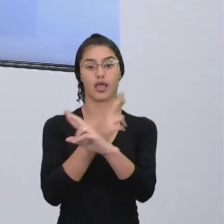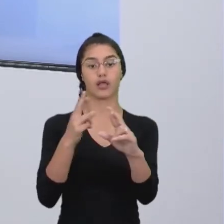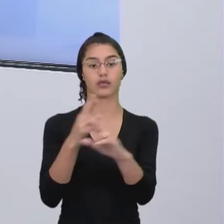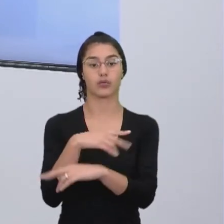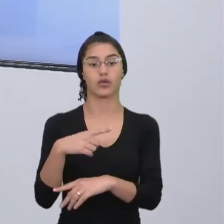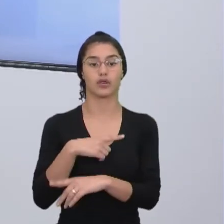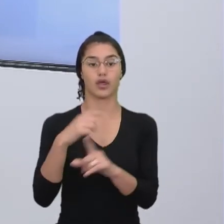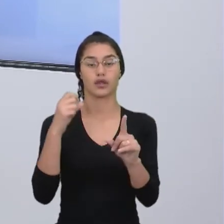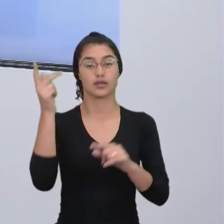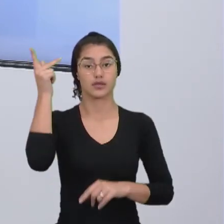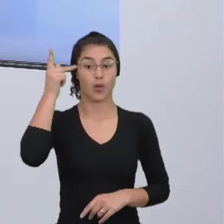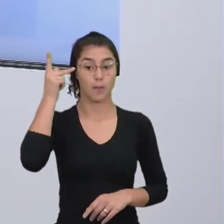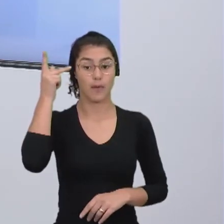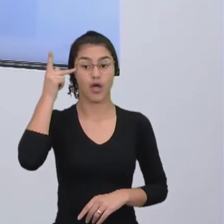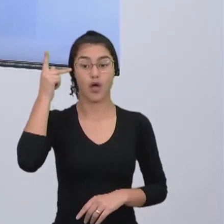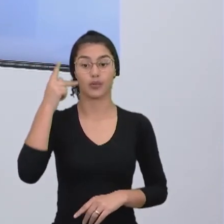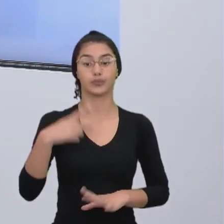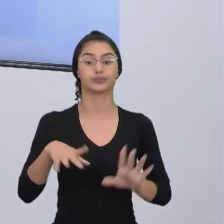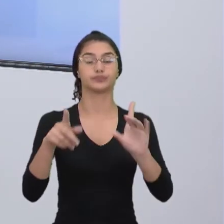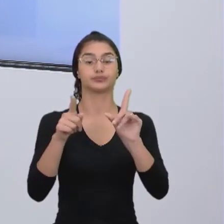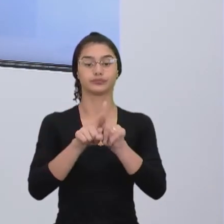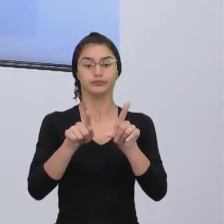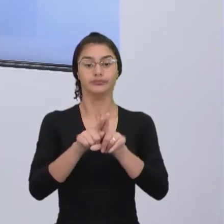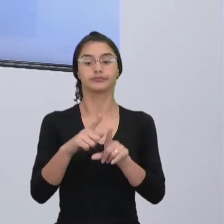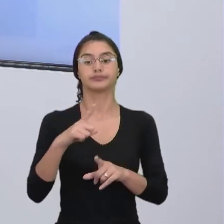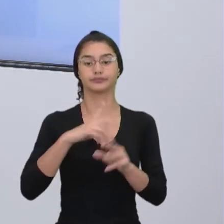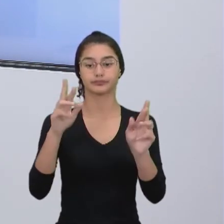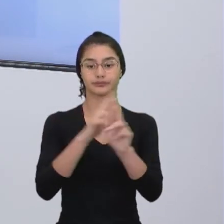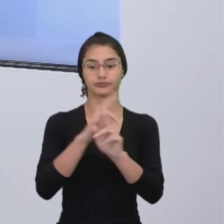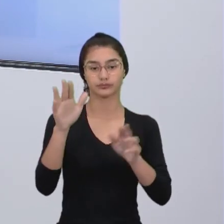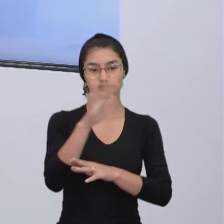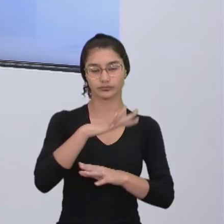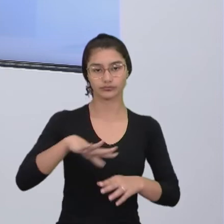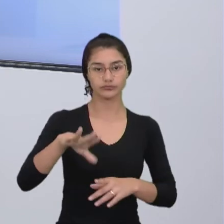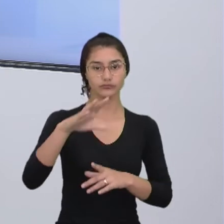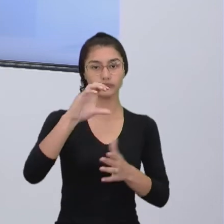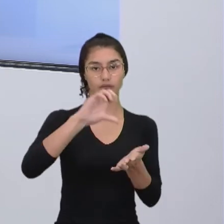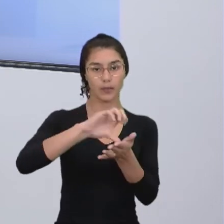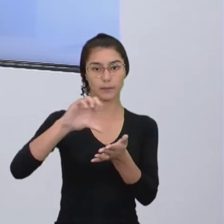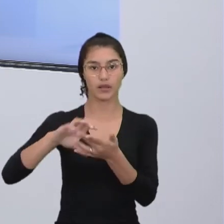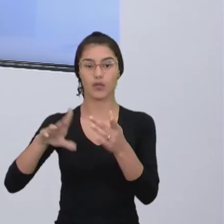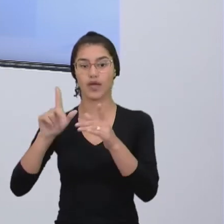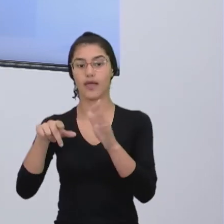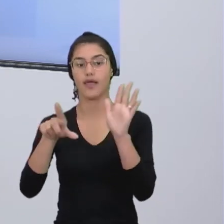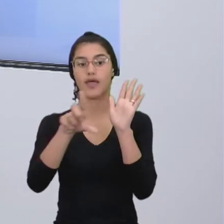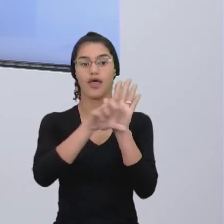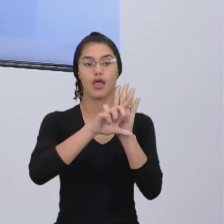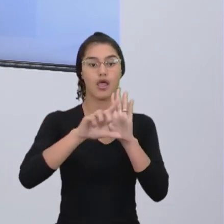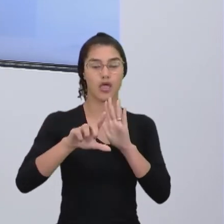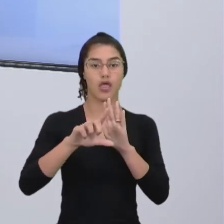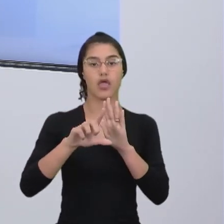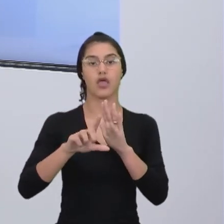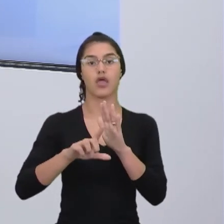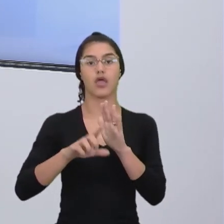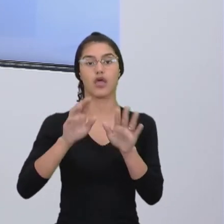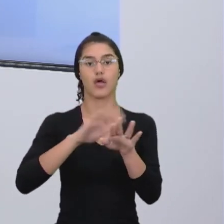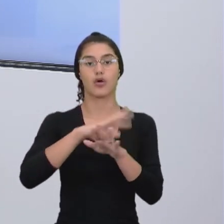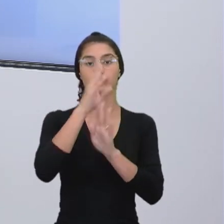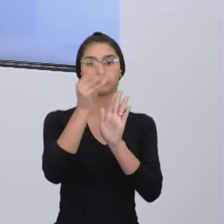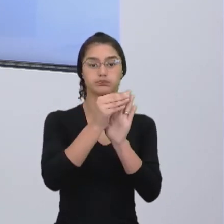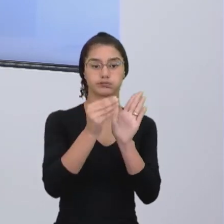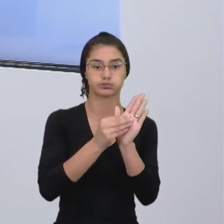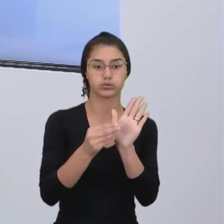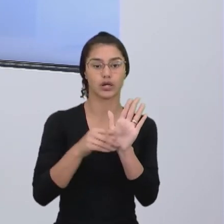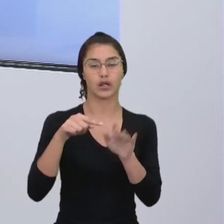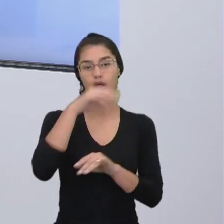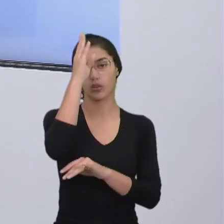aqui de São Paulo, né, que também tem a ver com as outras capitais, é que as leis ambientais que foram colocadas